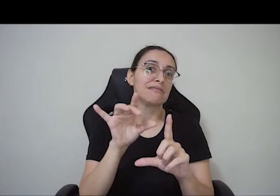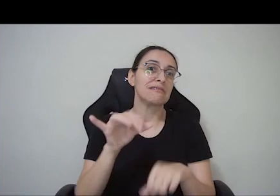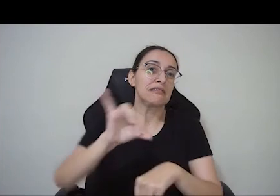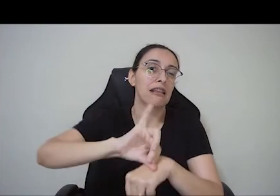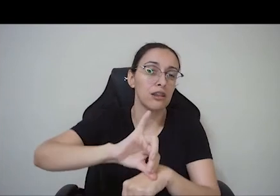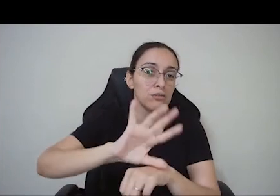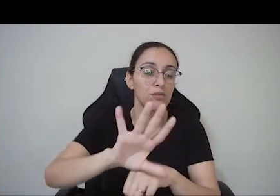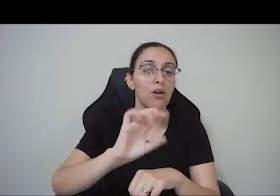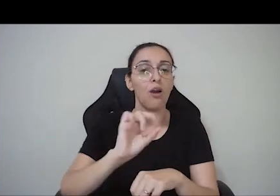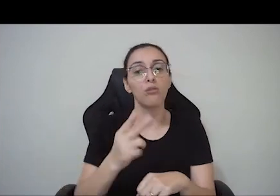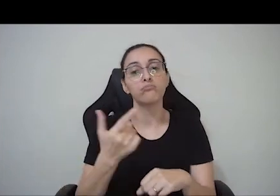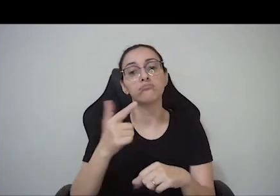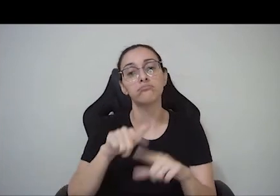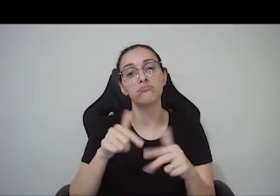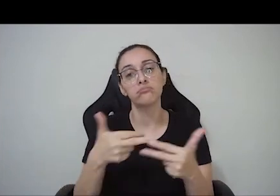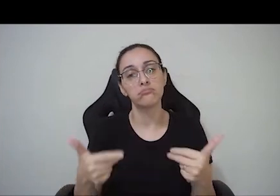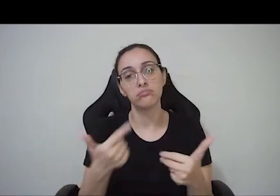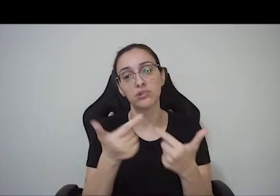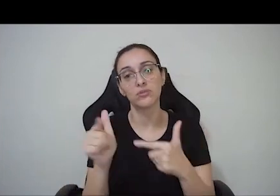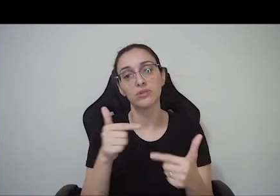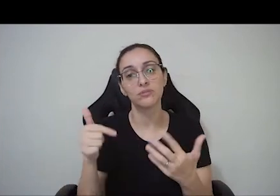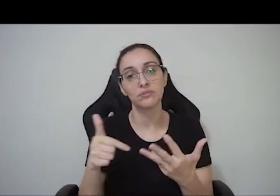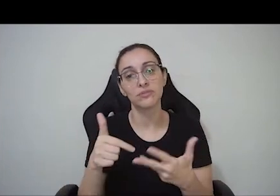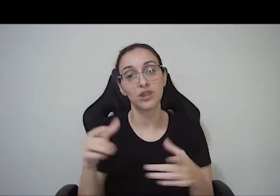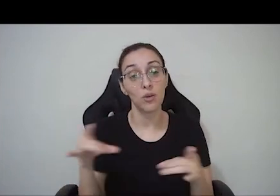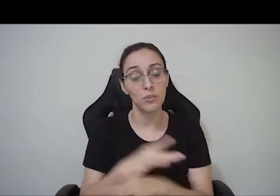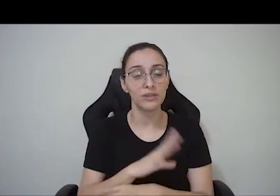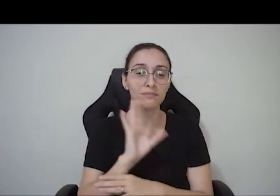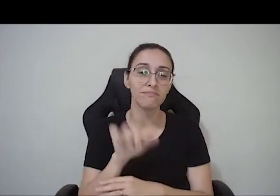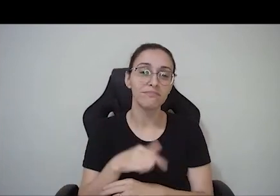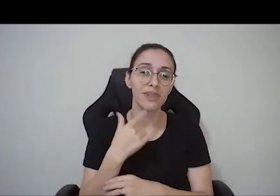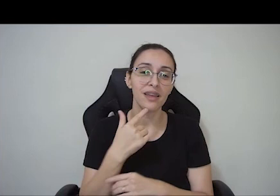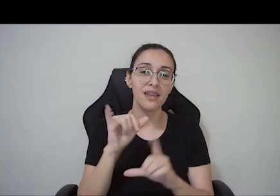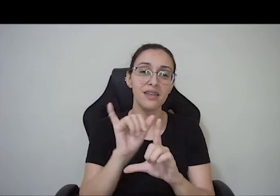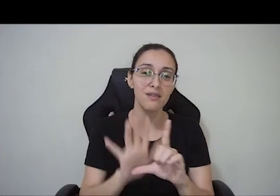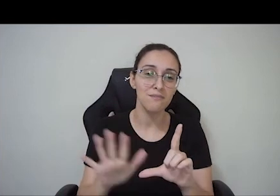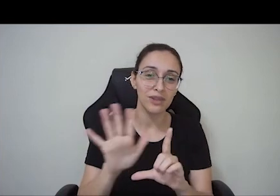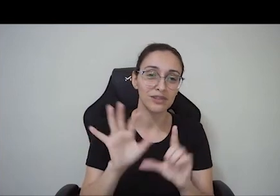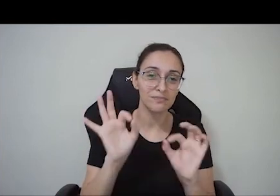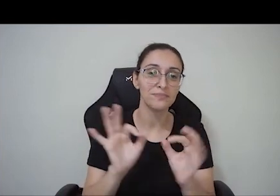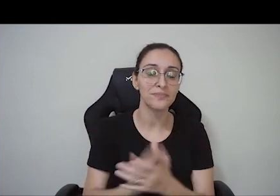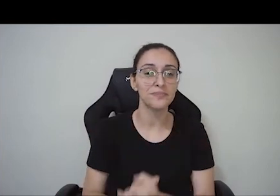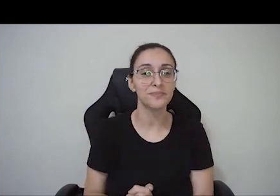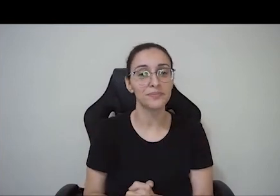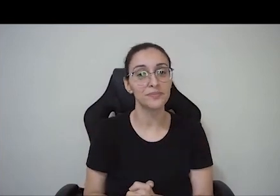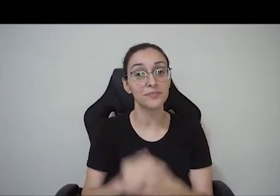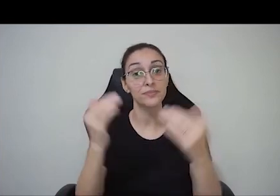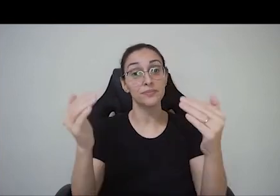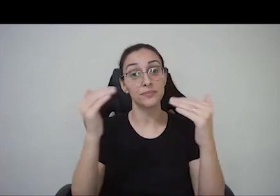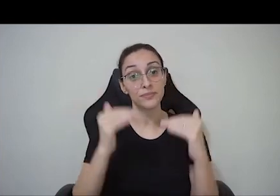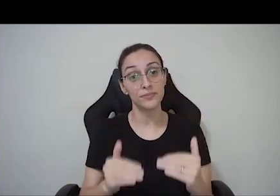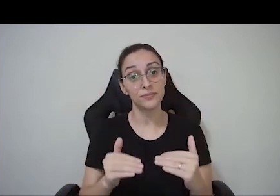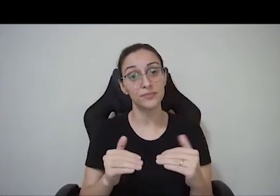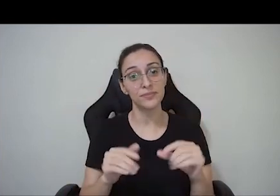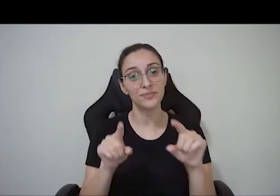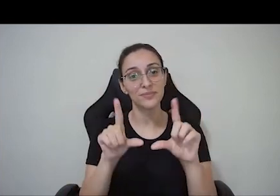representante, uma das exceções descritas no critério completo, o CAPTCHA e a imagem de teste inclusive. E aí embaixo no